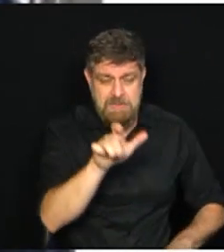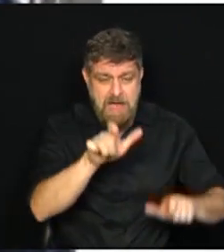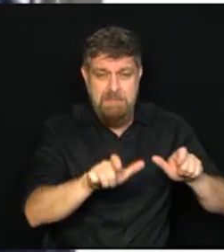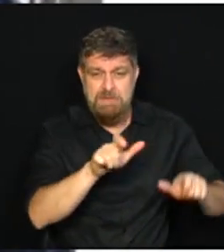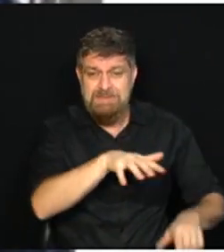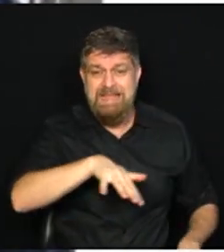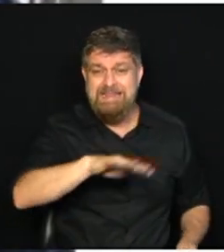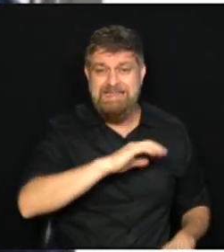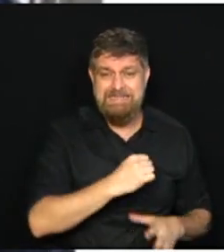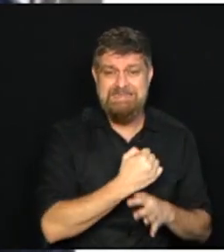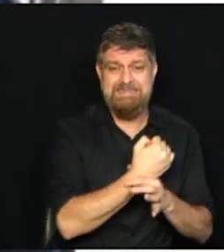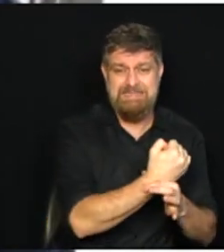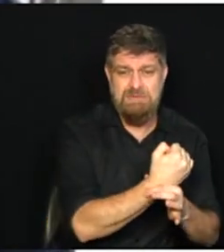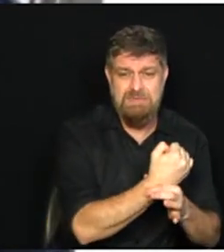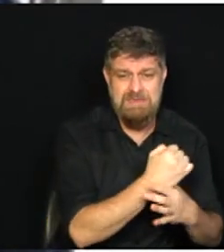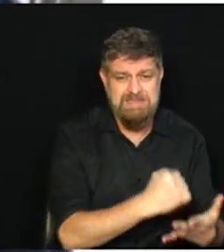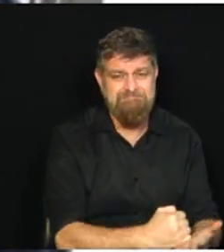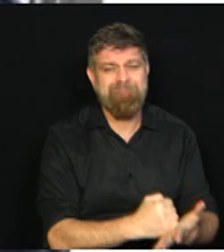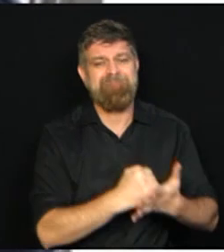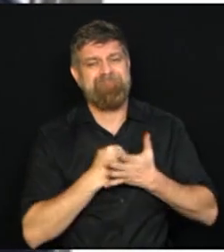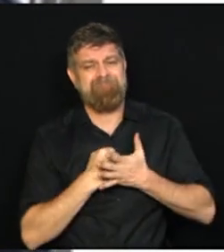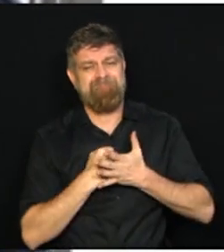ajudado muito, mas muito.